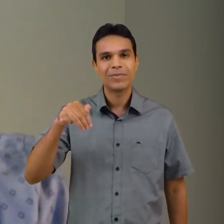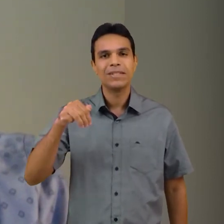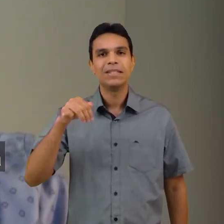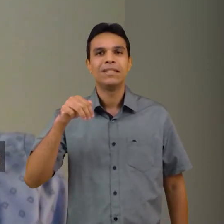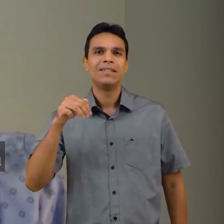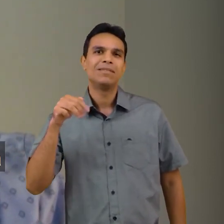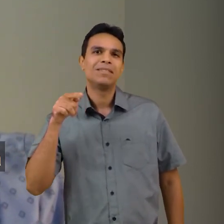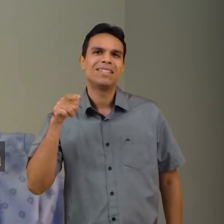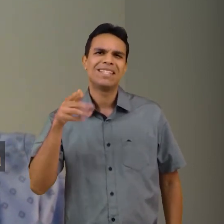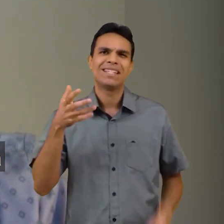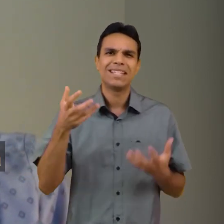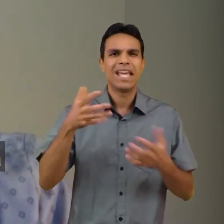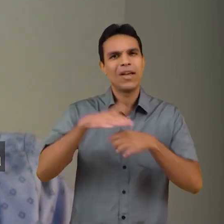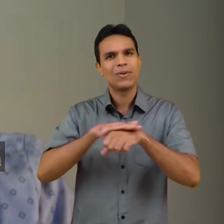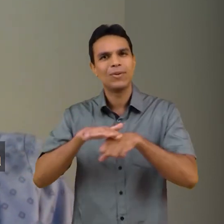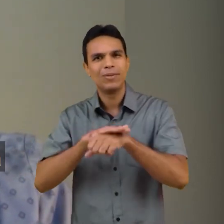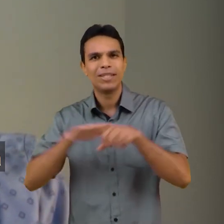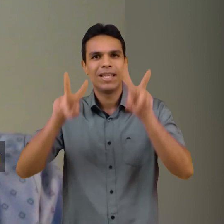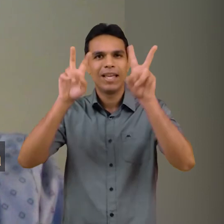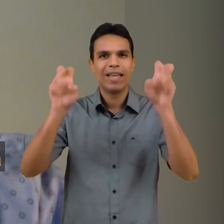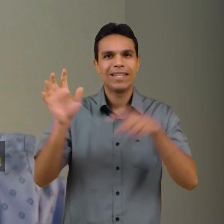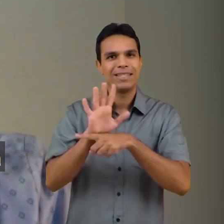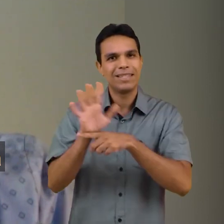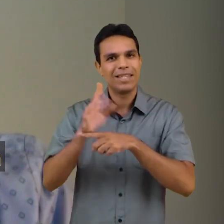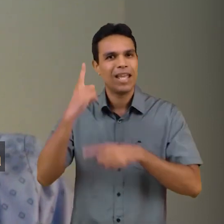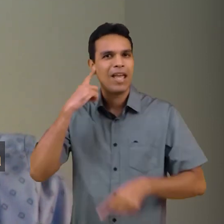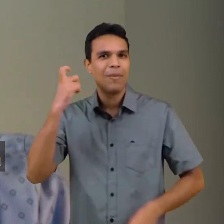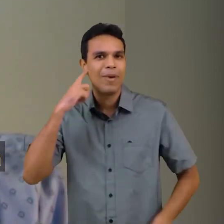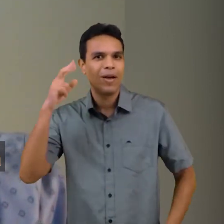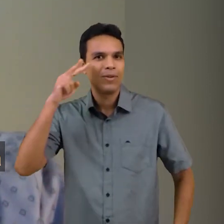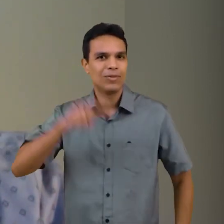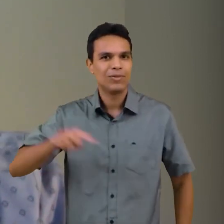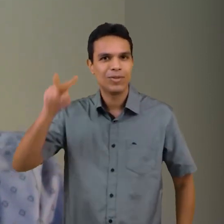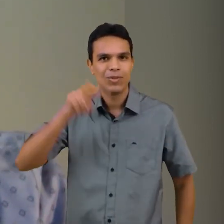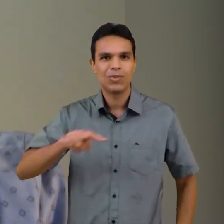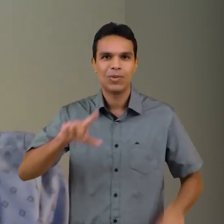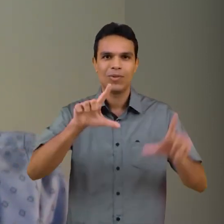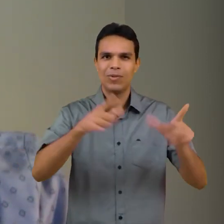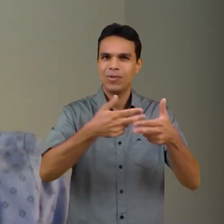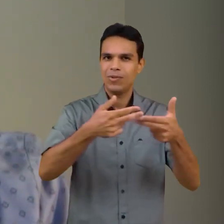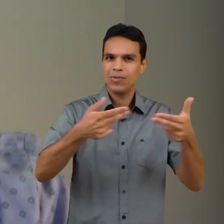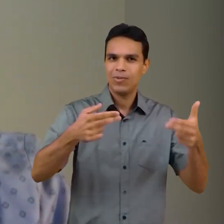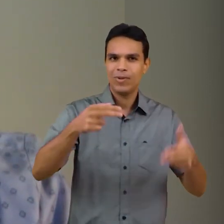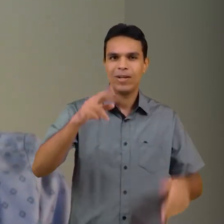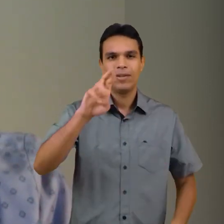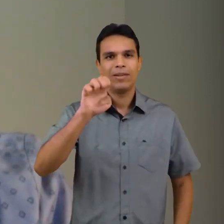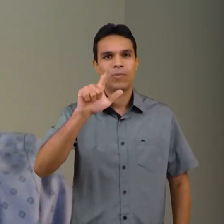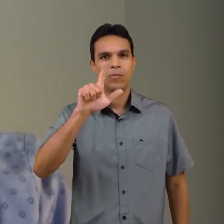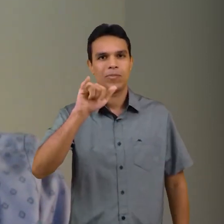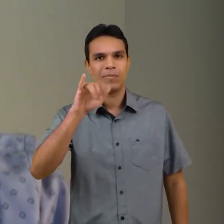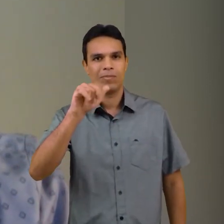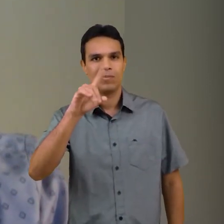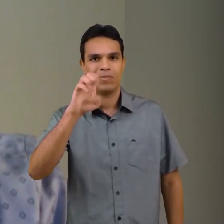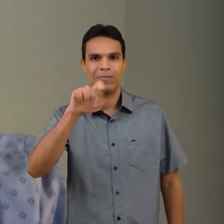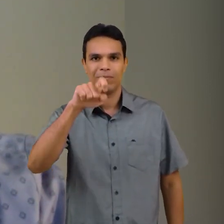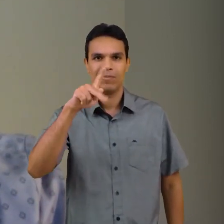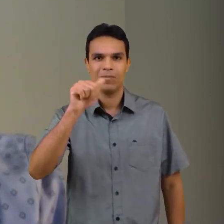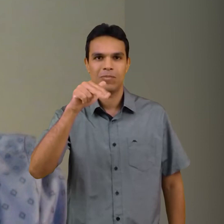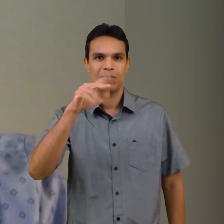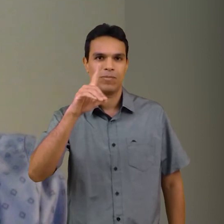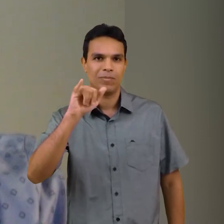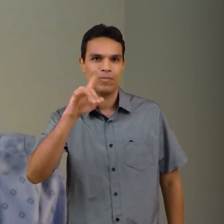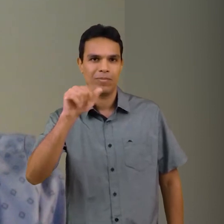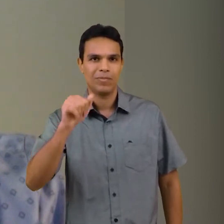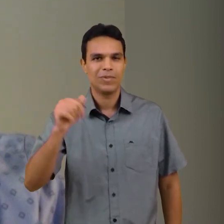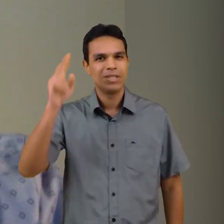jc.cinema@gmail.com. Se alguém quiser trocar alguma ideia sobre cinema, sobre audiovisual, sobre telas, realidades